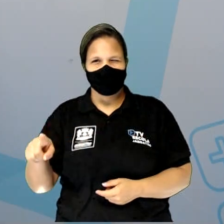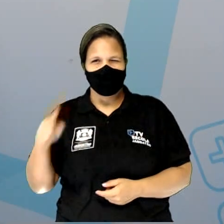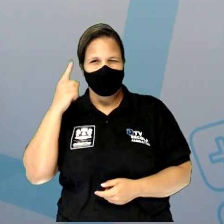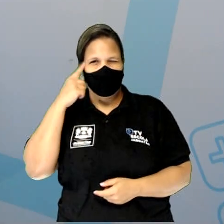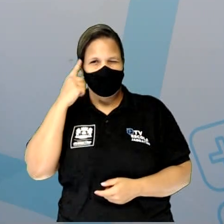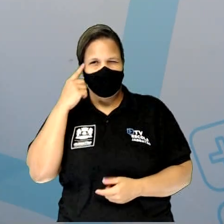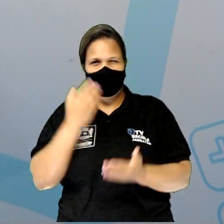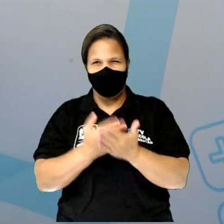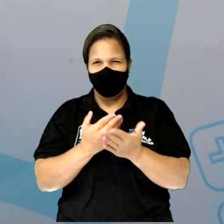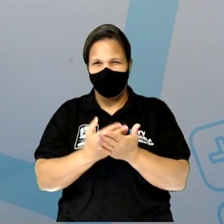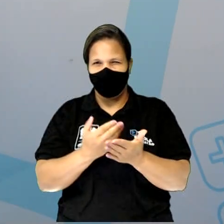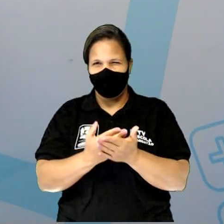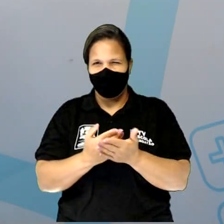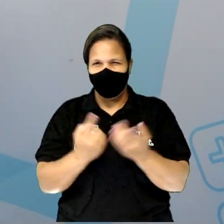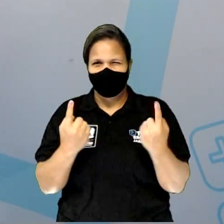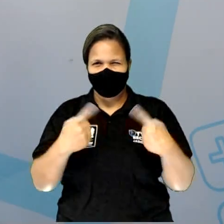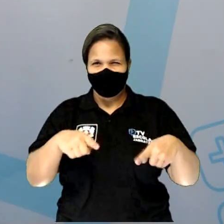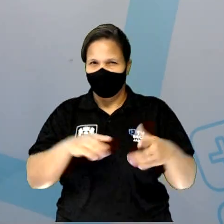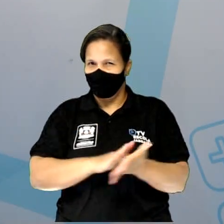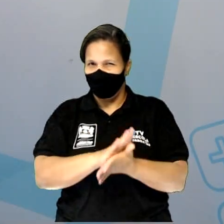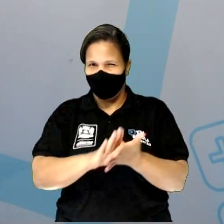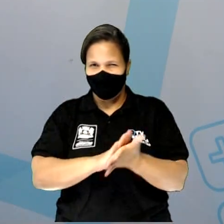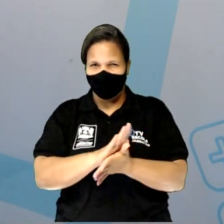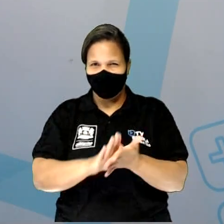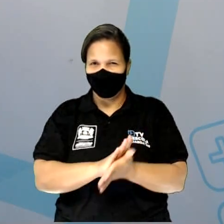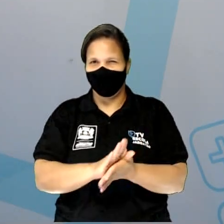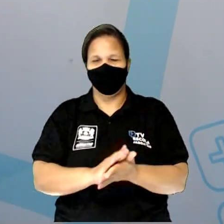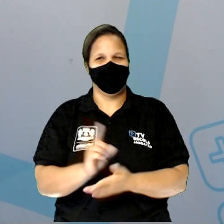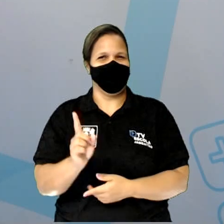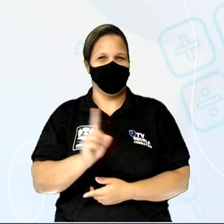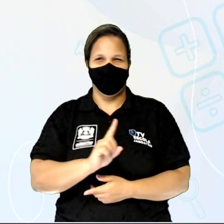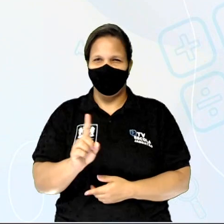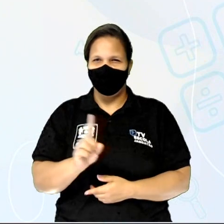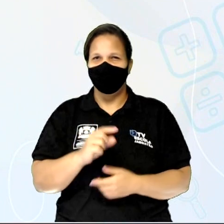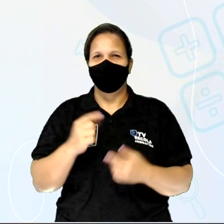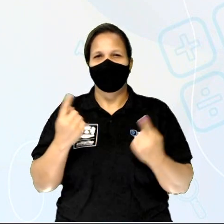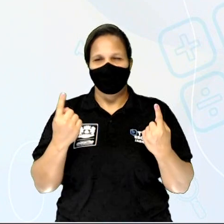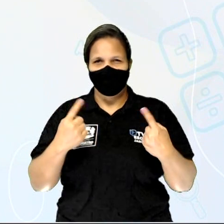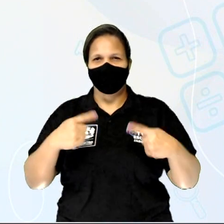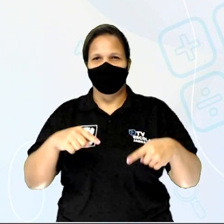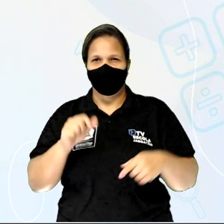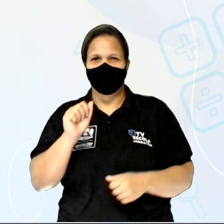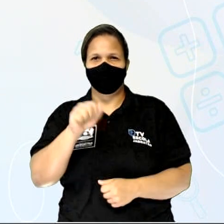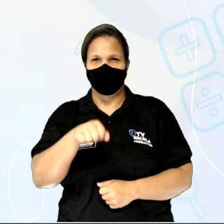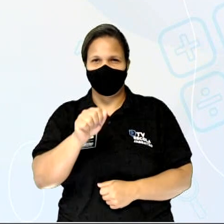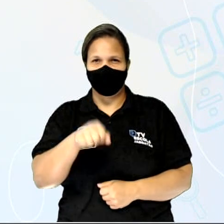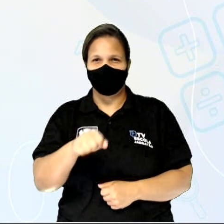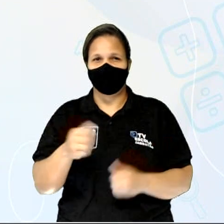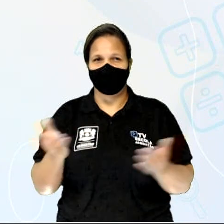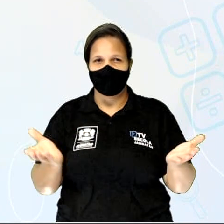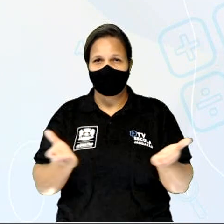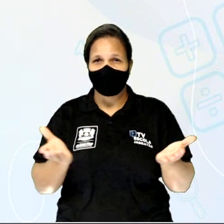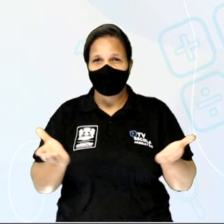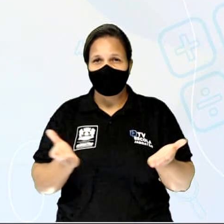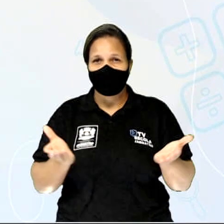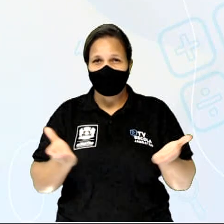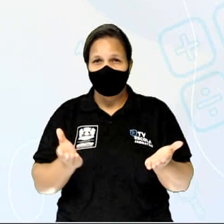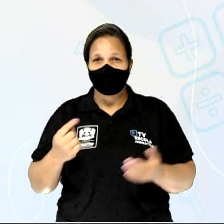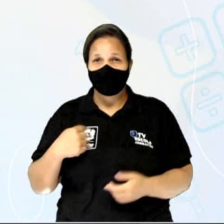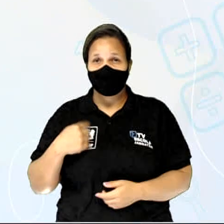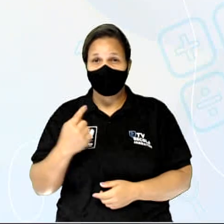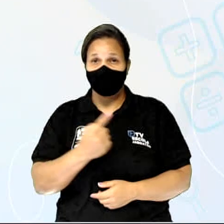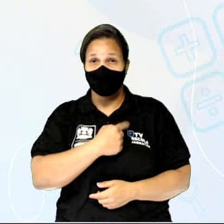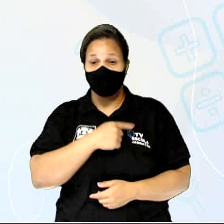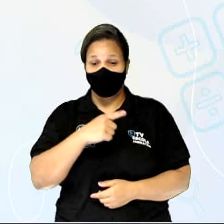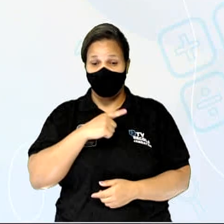sem desafio? Aqui a gente não fica sem desafio não, tá bem? Então, para o desafio da aula de hoje, nós temos